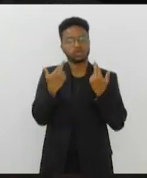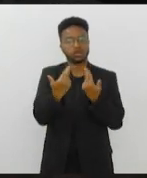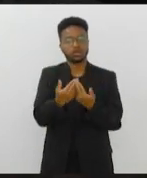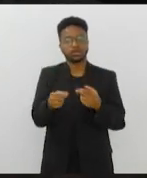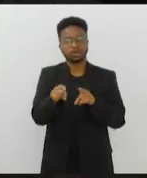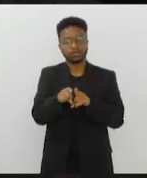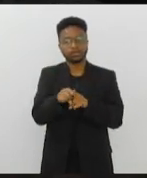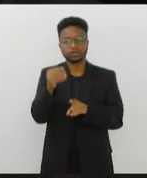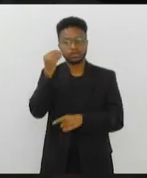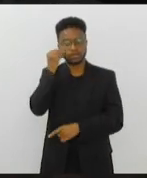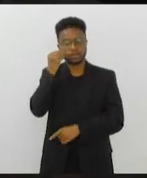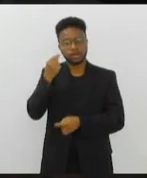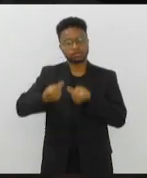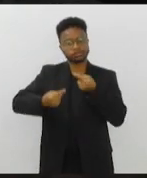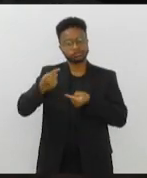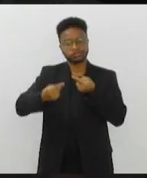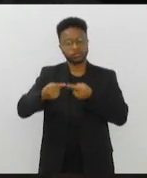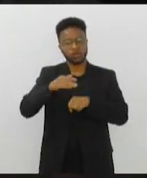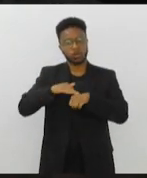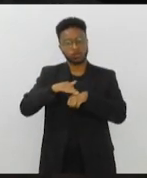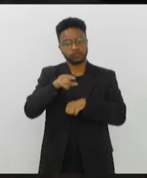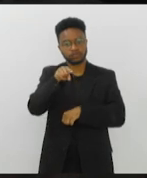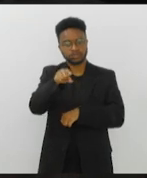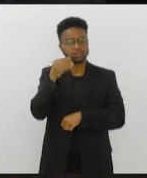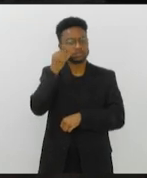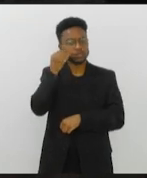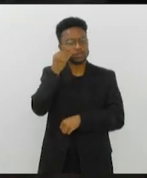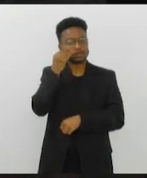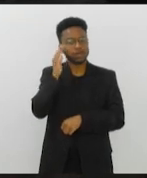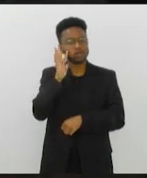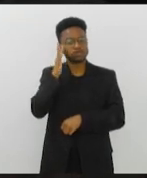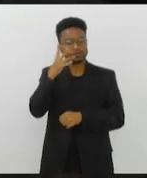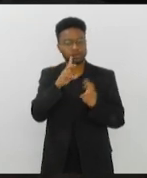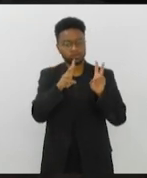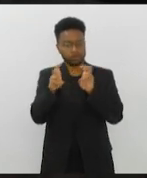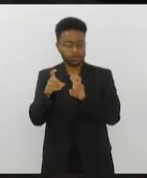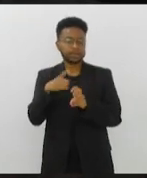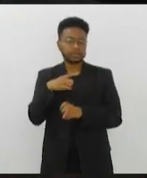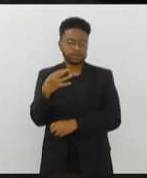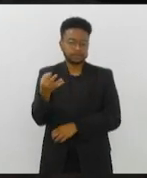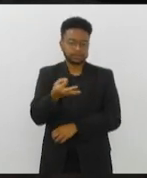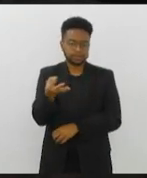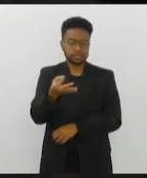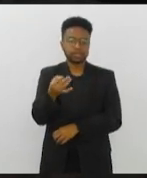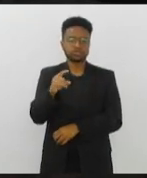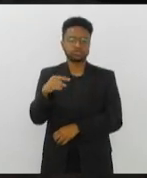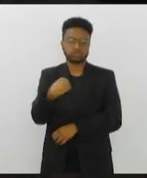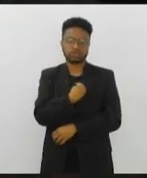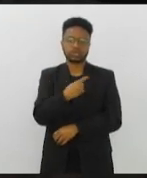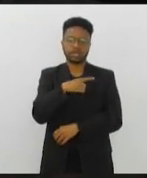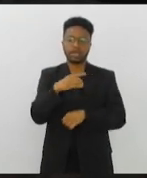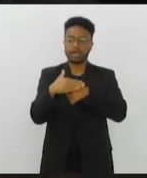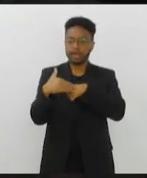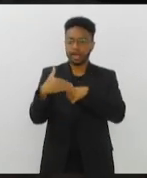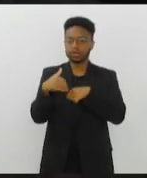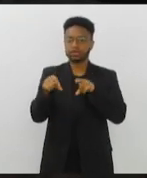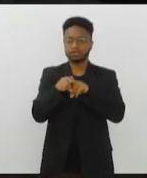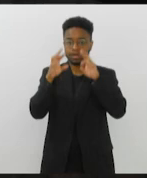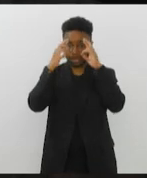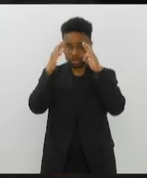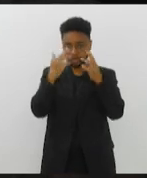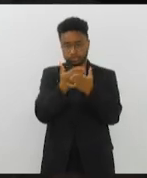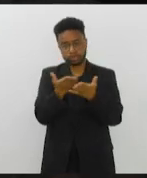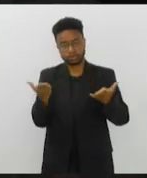na mesa para a gente poder chegar a uma solução no caso de vocês. Tenha certeza que o carinho e o respeito não vai faltar jamais para a